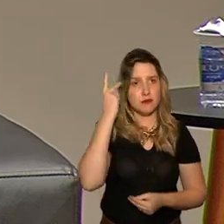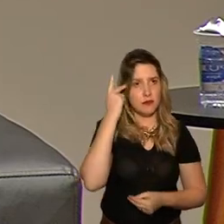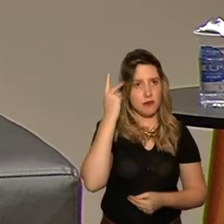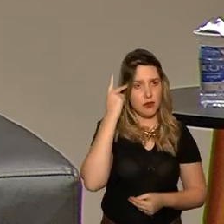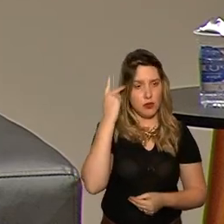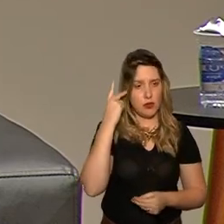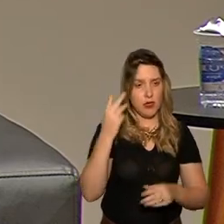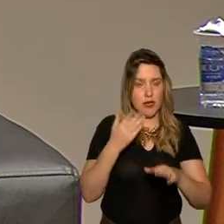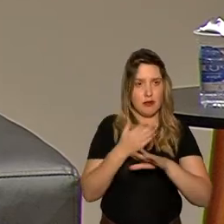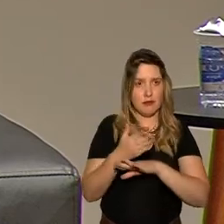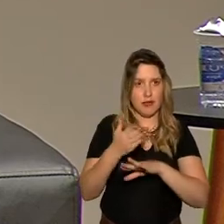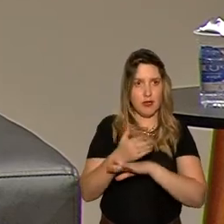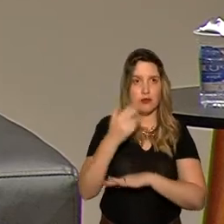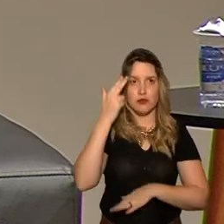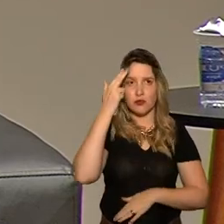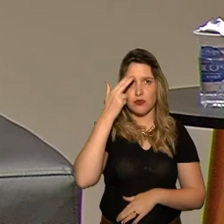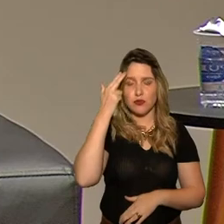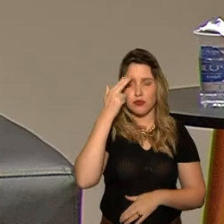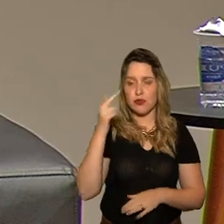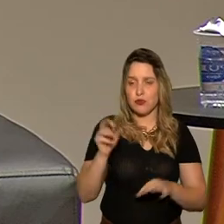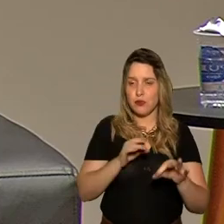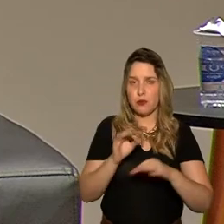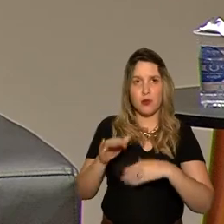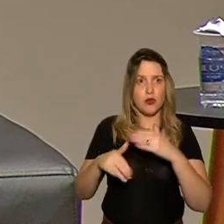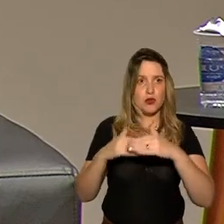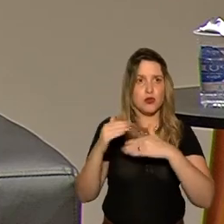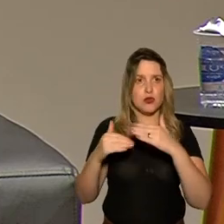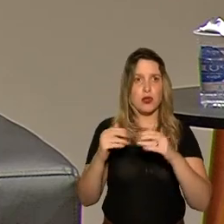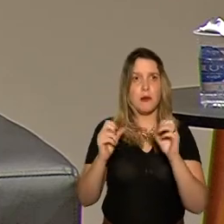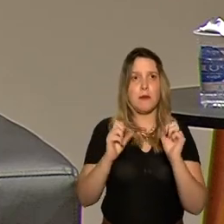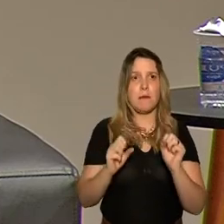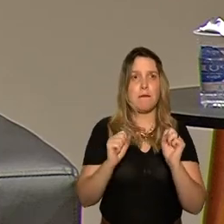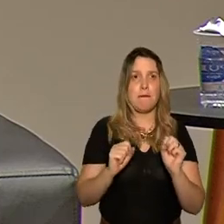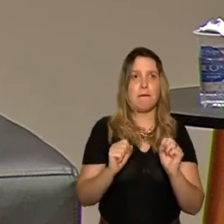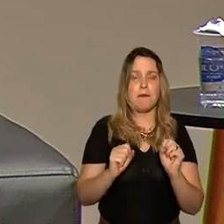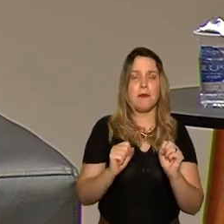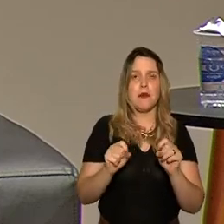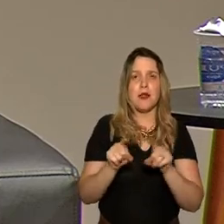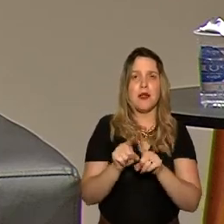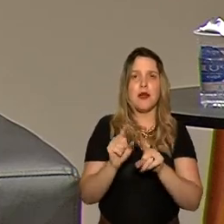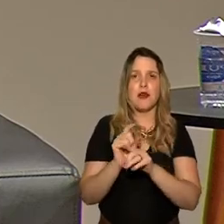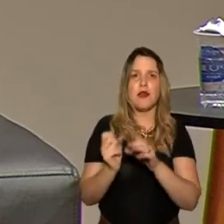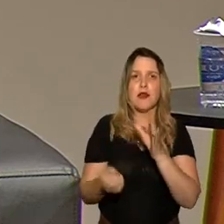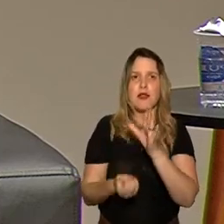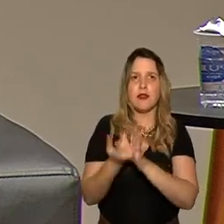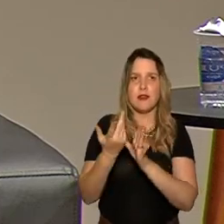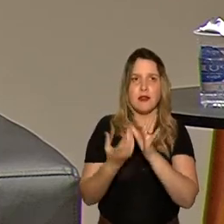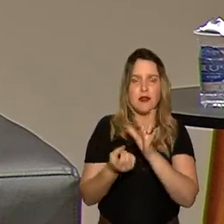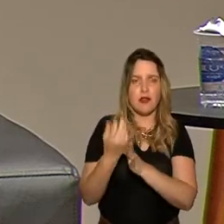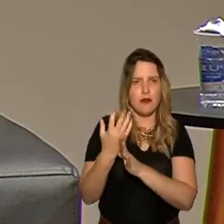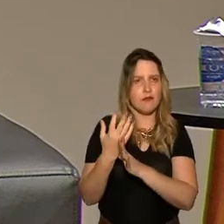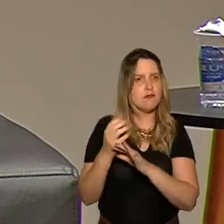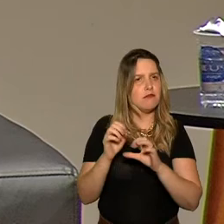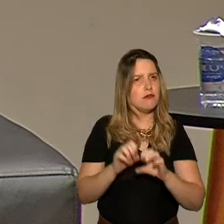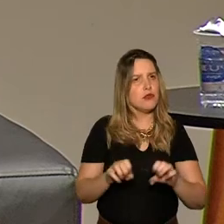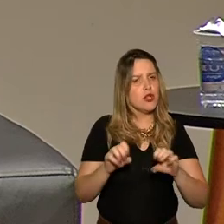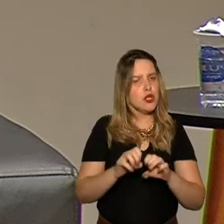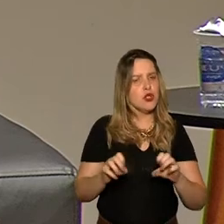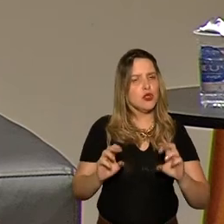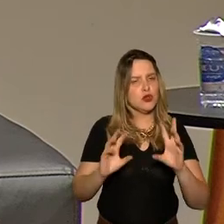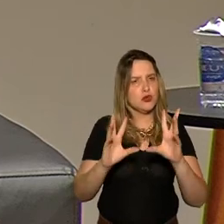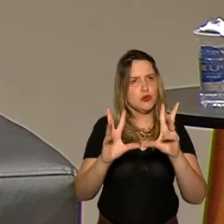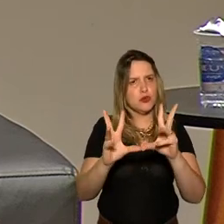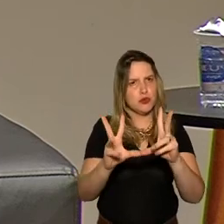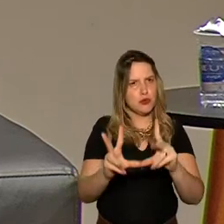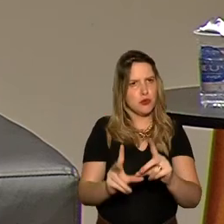eu entrava nos ônibus nos trajetos de ida e volta e acompanhava também o roteiro de visitação e produzir